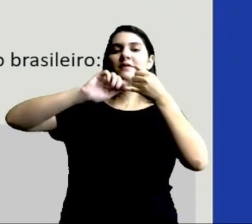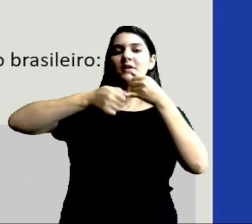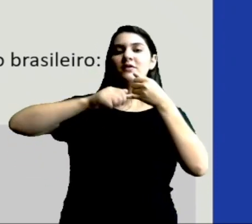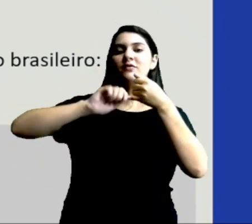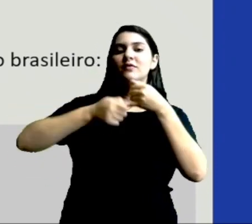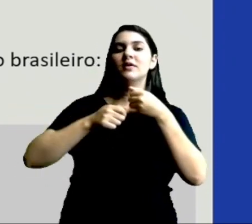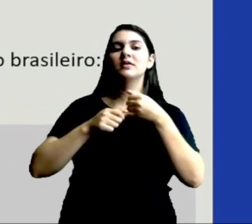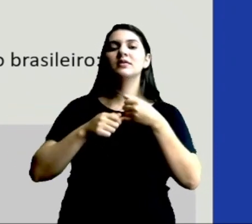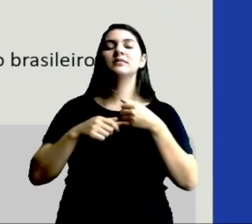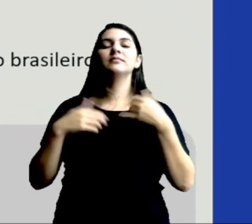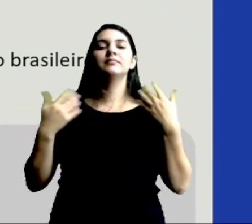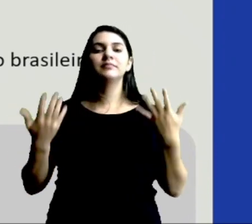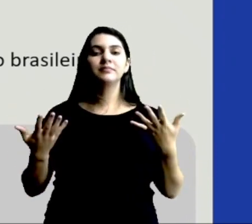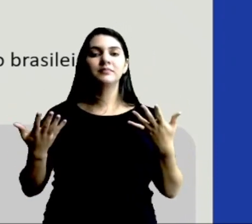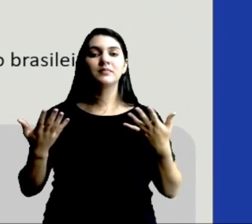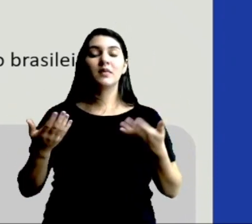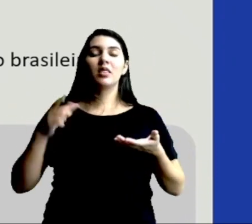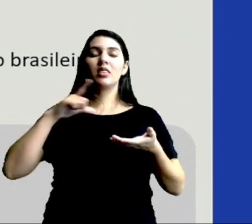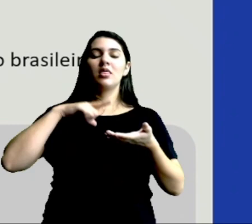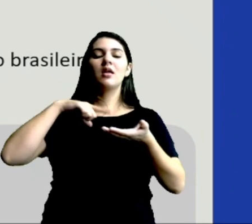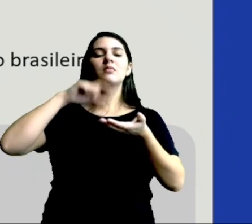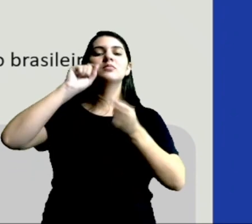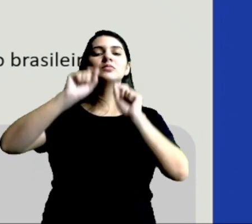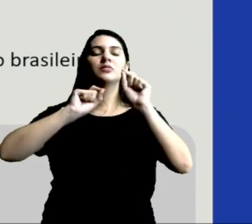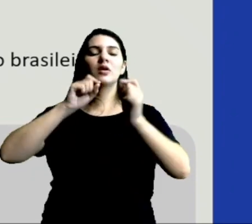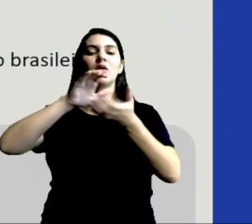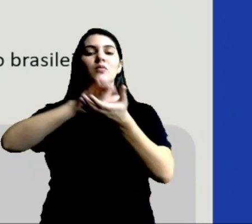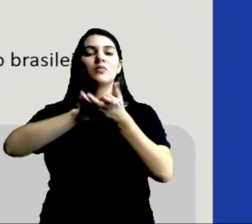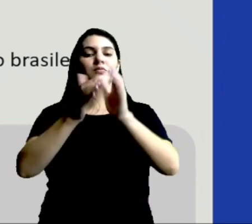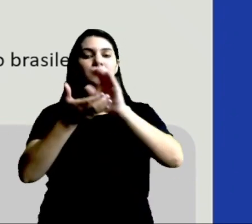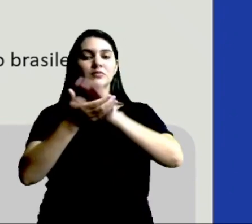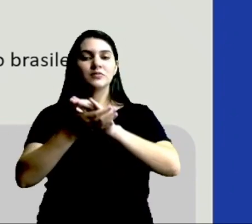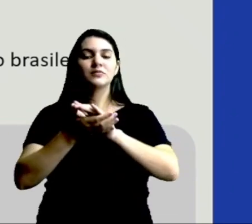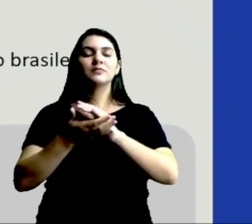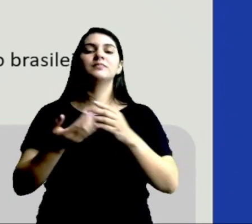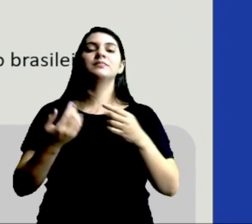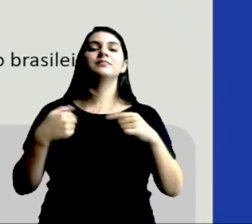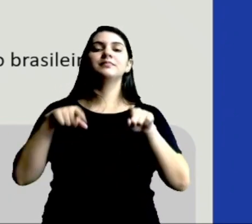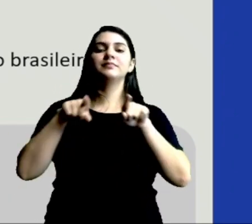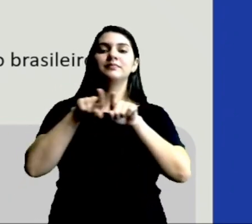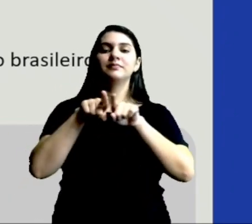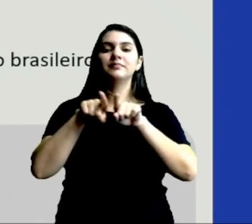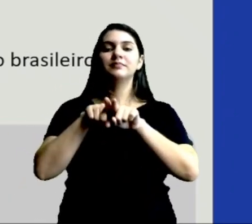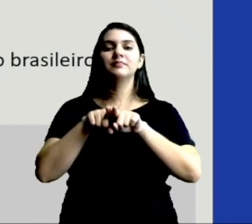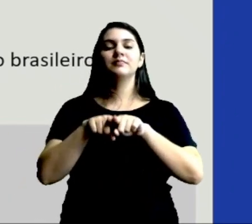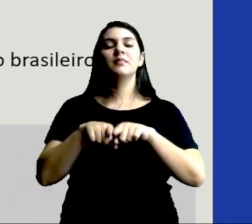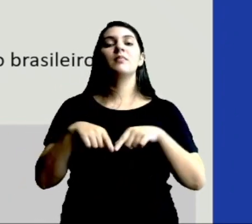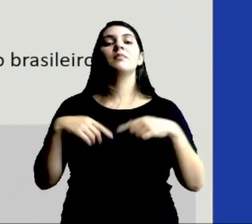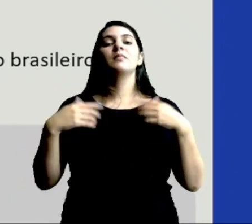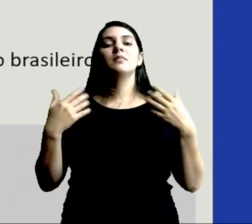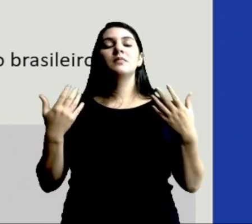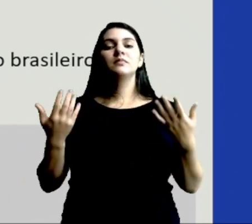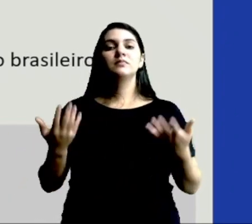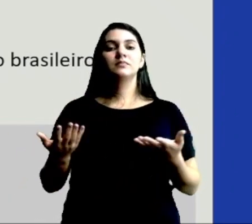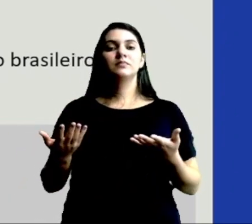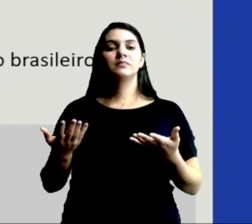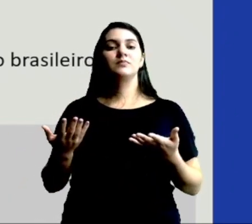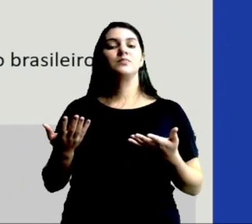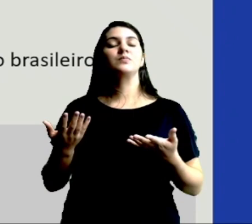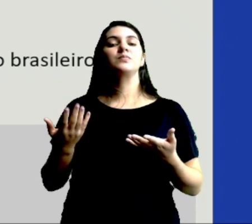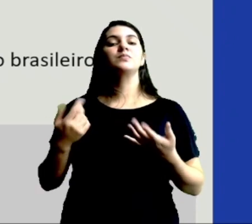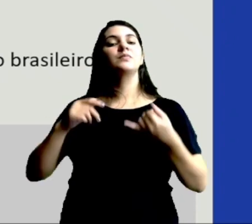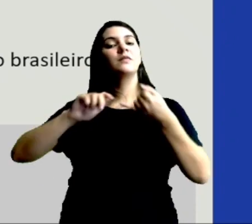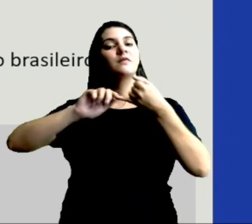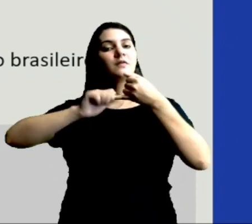Então, temos aqui o cuscuz, né, que foi deixado. Quem respondeu cuscuz acertou. E quem